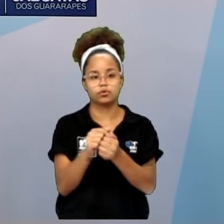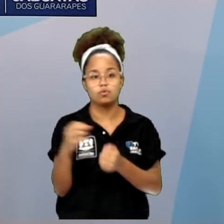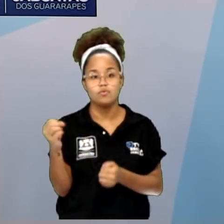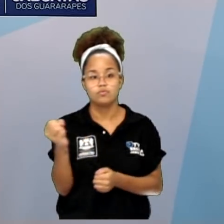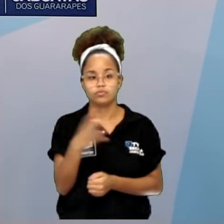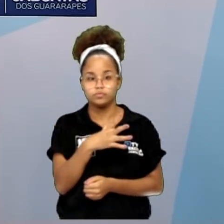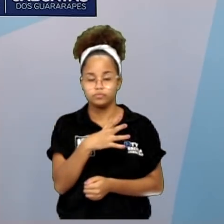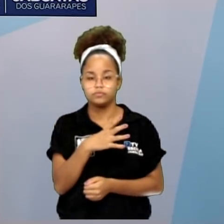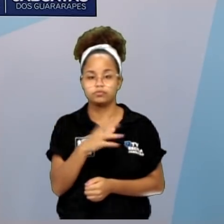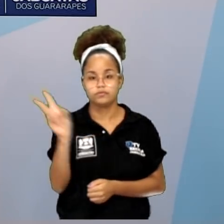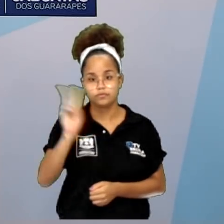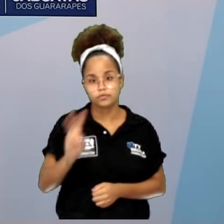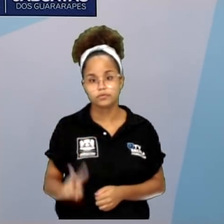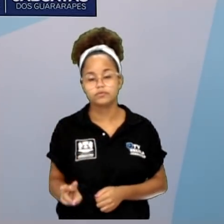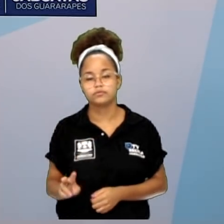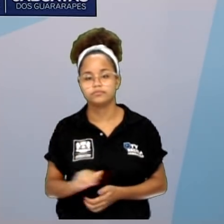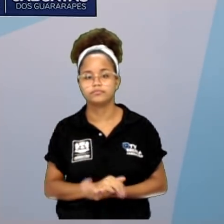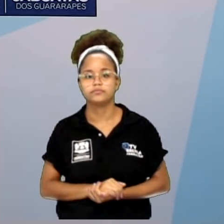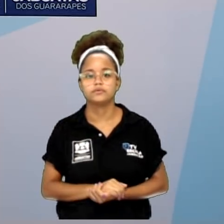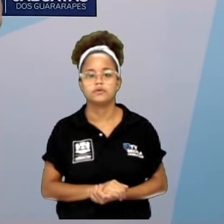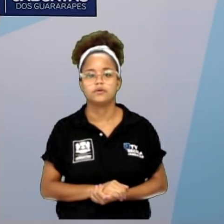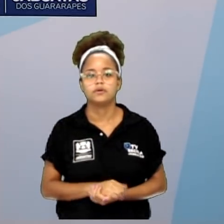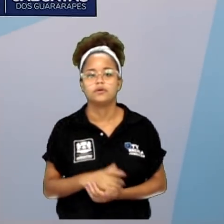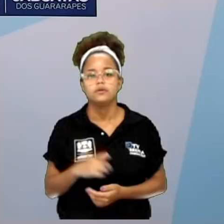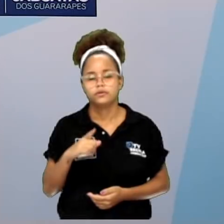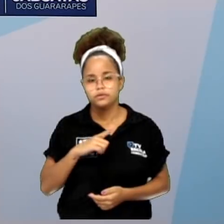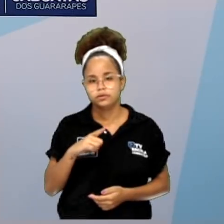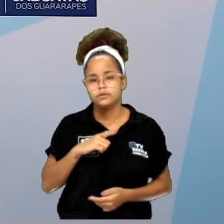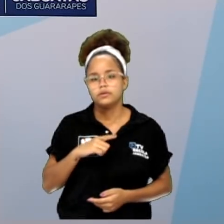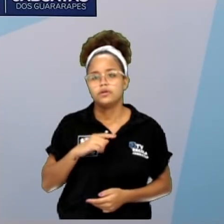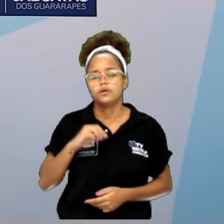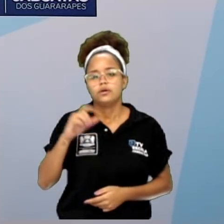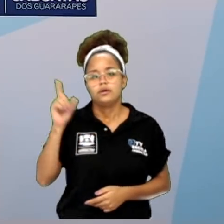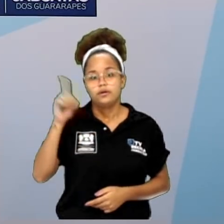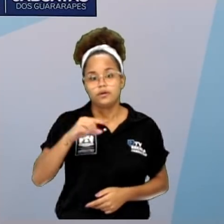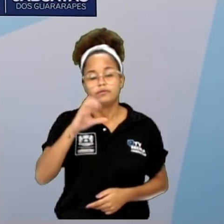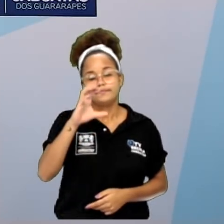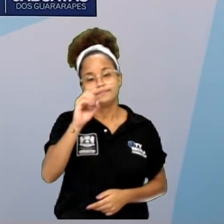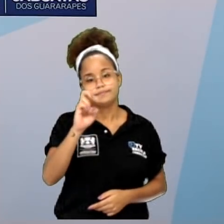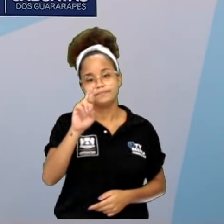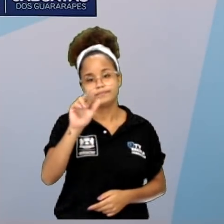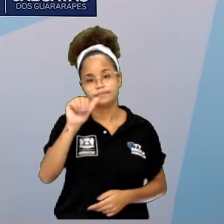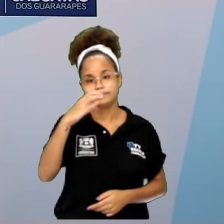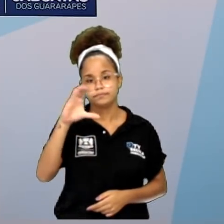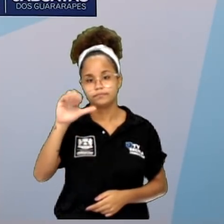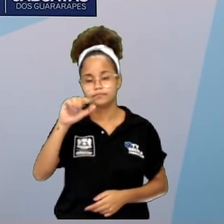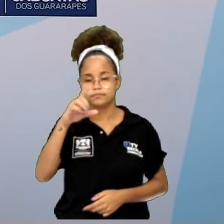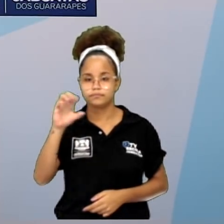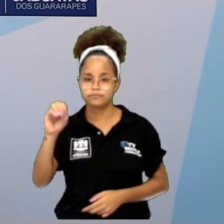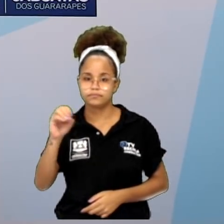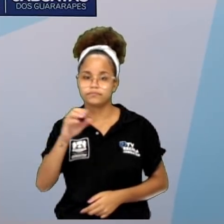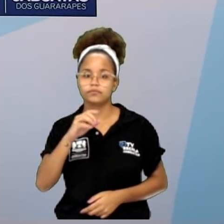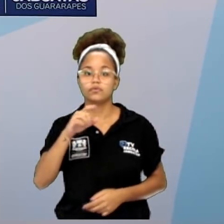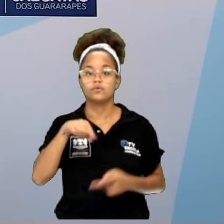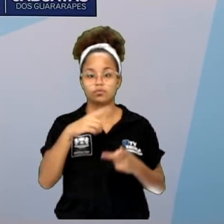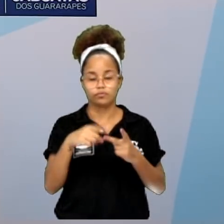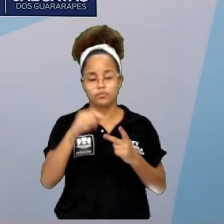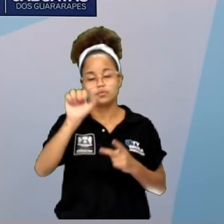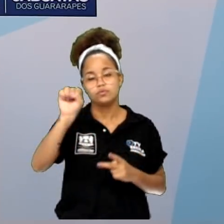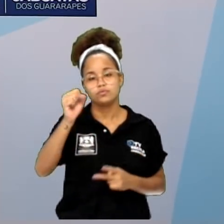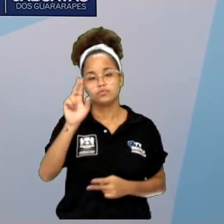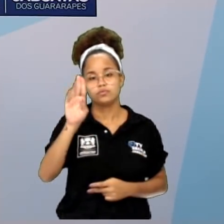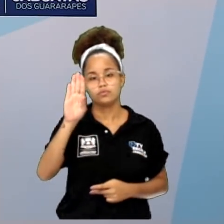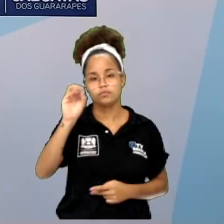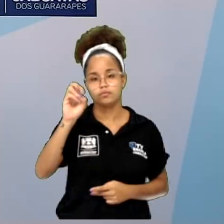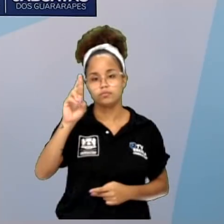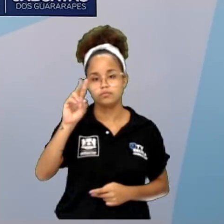subjetiva. Tivesse valor de sujeito, seria oração subordinada, substantiva, subjetiva. Não é. Eu teria que ter aí o quê?